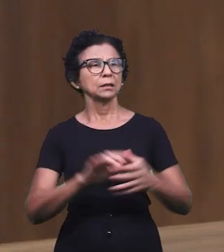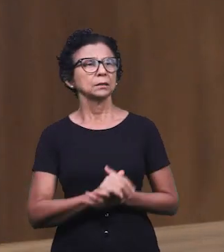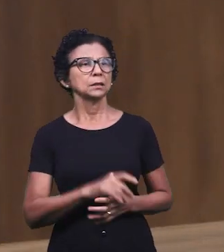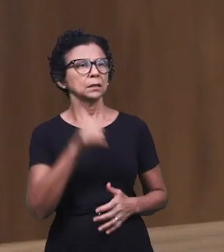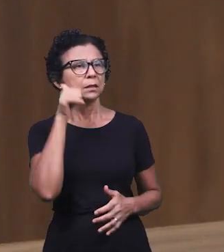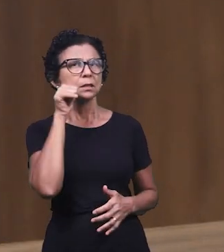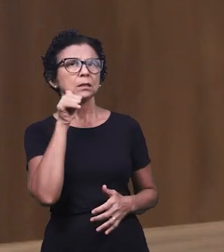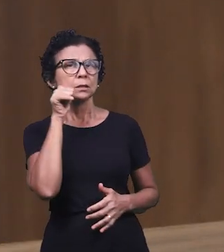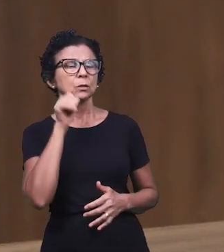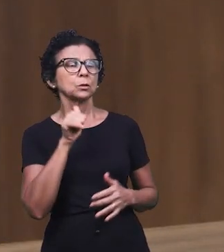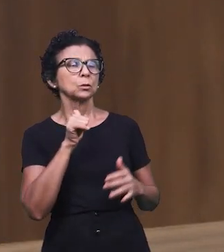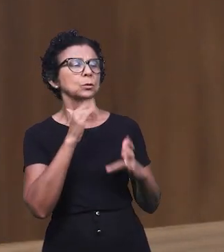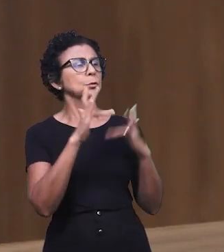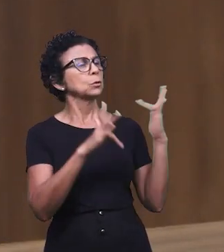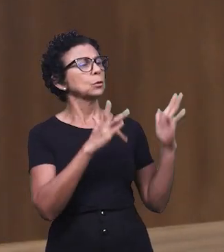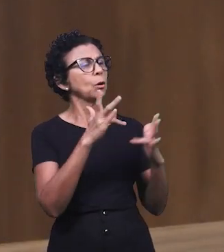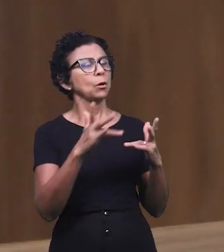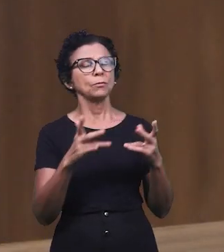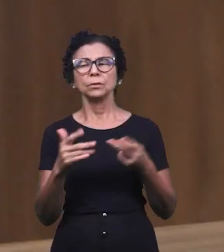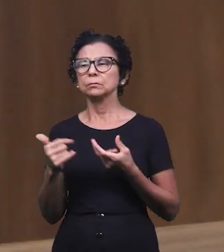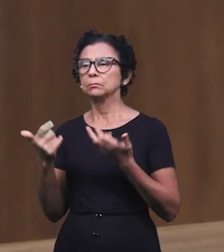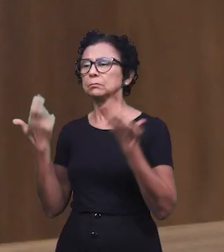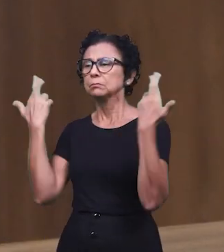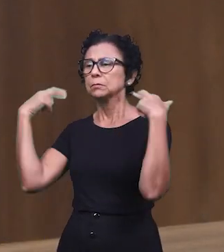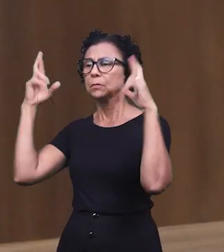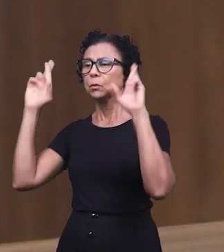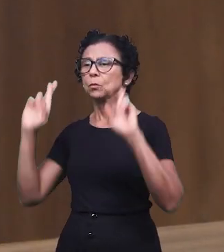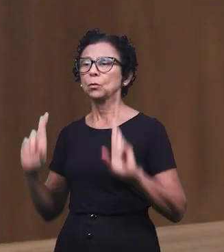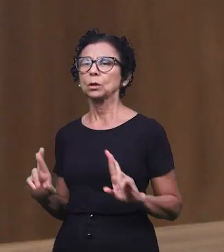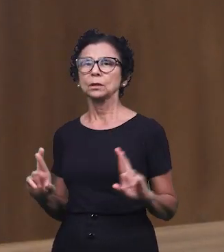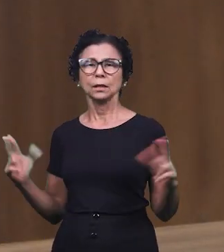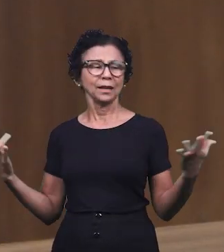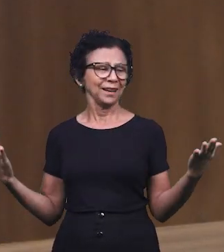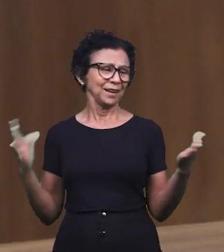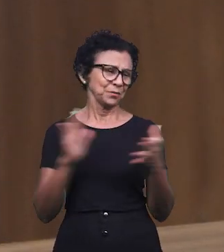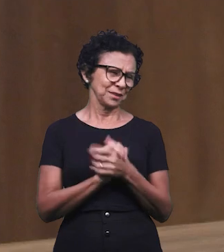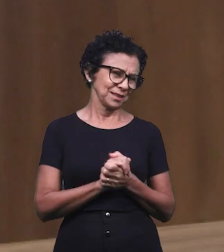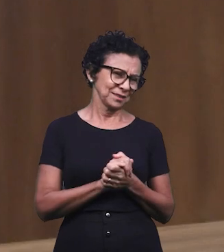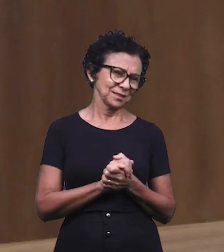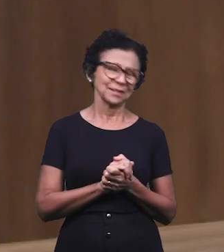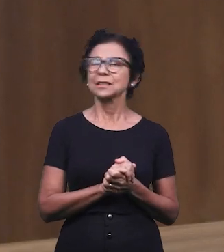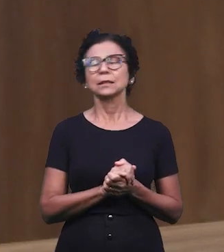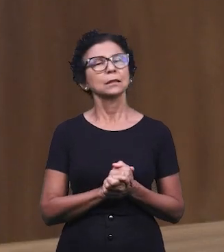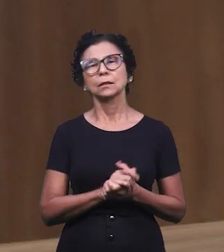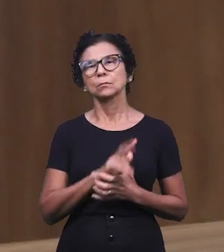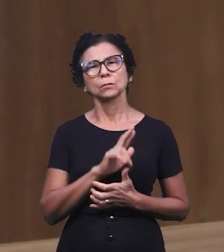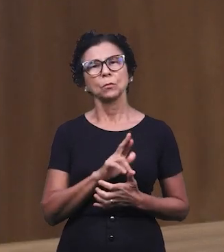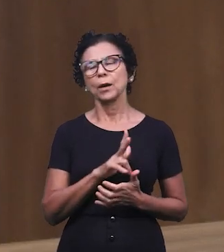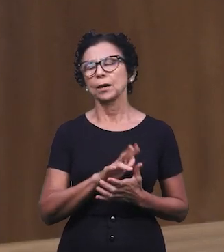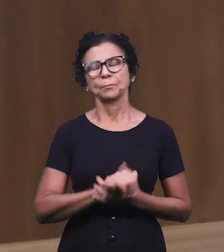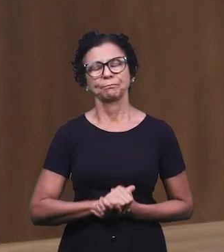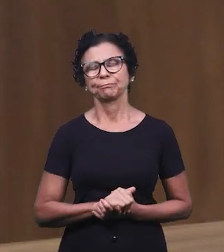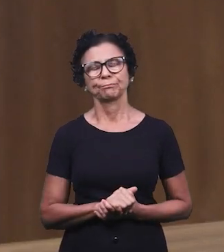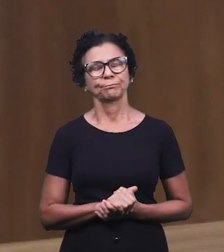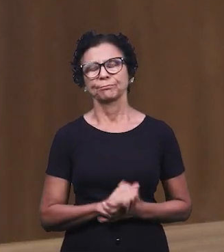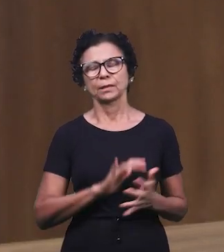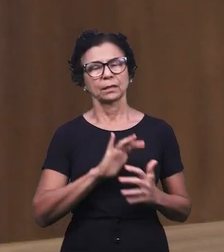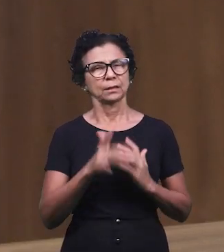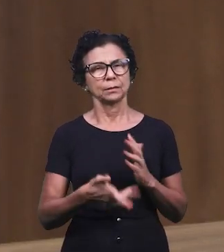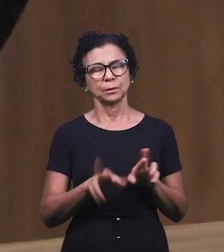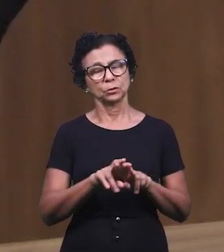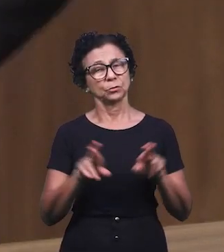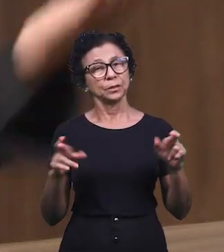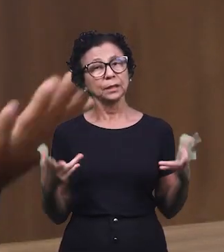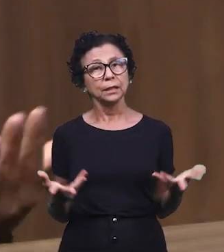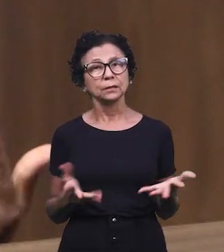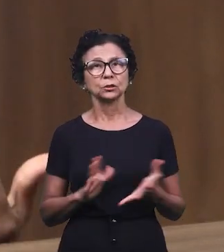pegar o sinal de noiva, pegar o sinal de cordeiro e fazer que vai ter um casamento. Né? Em Libras não é assim, para o surdo não é assim que funciona,